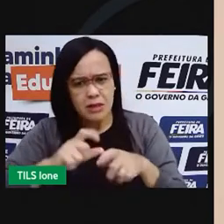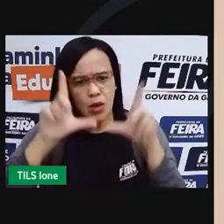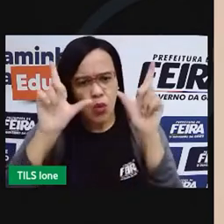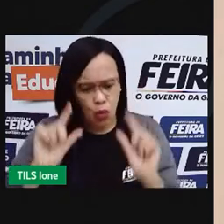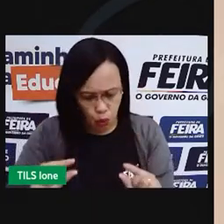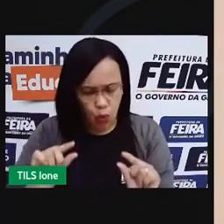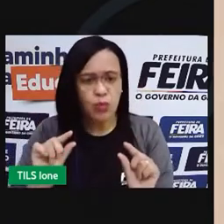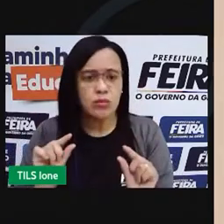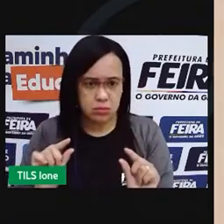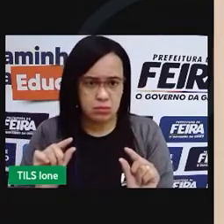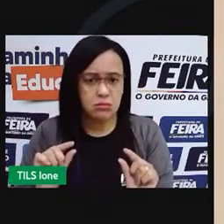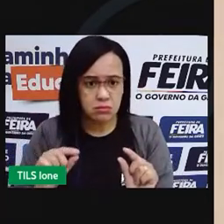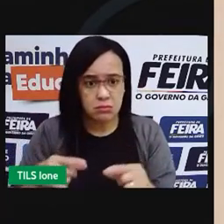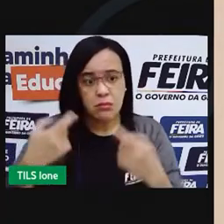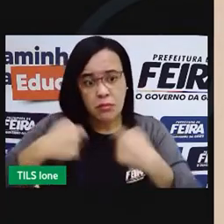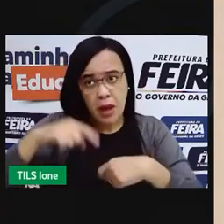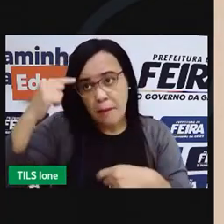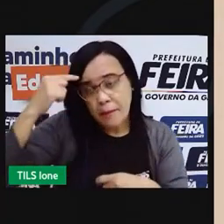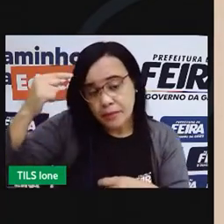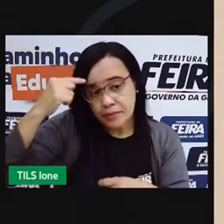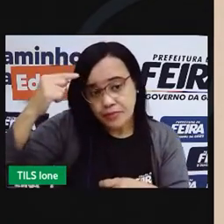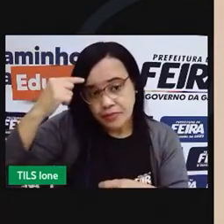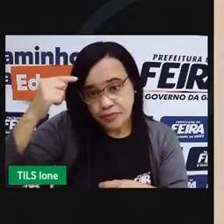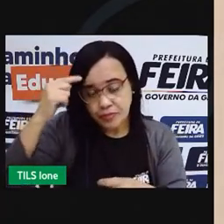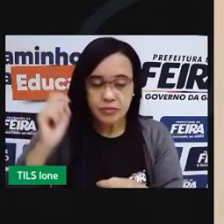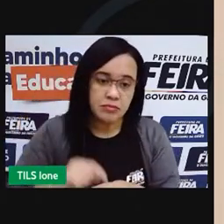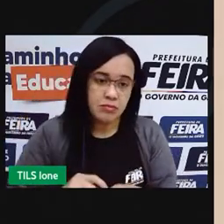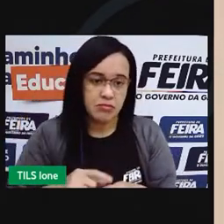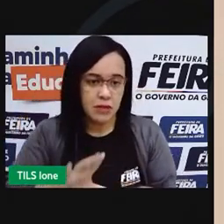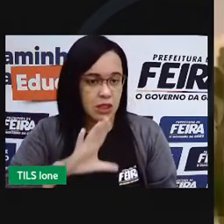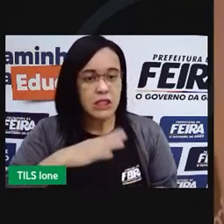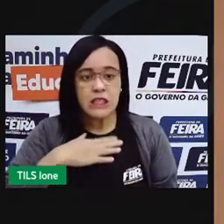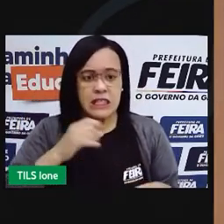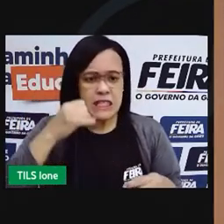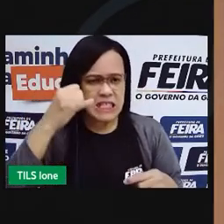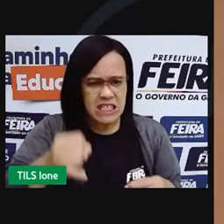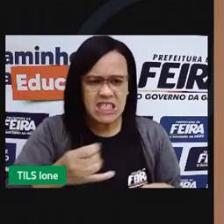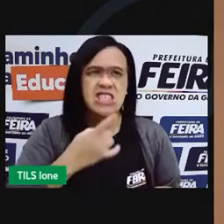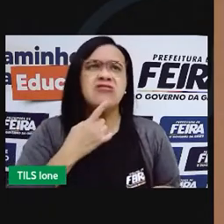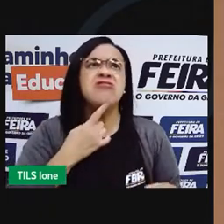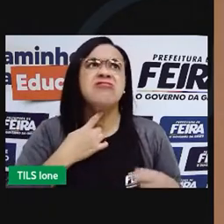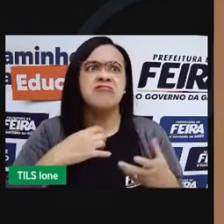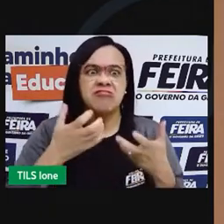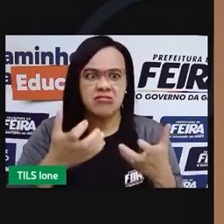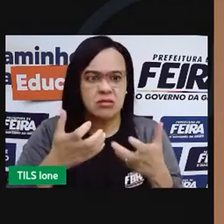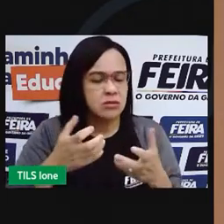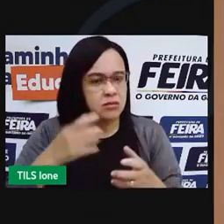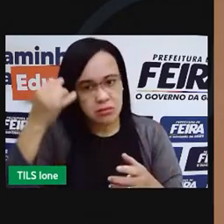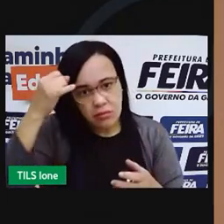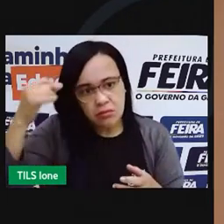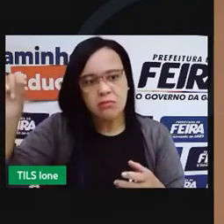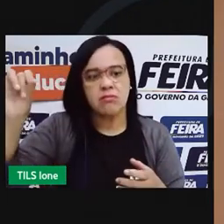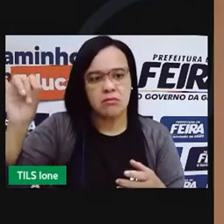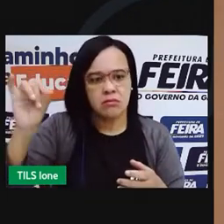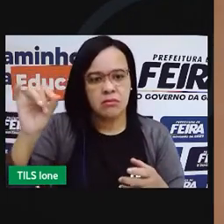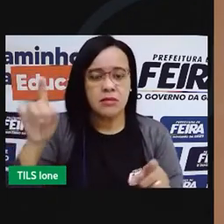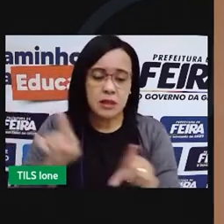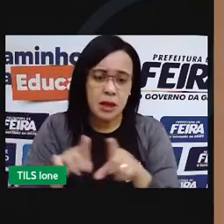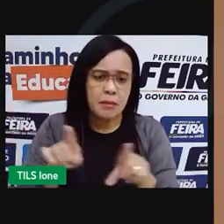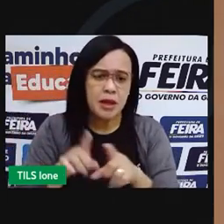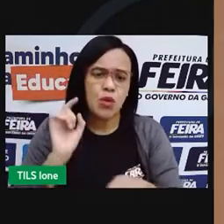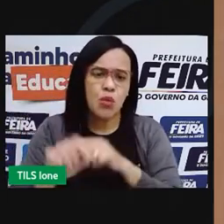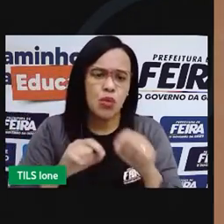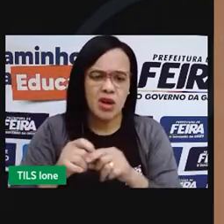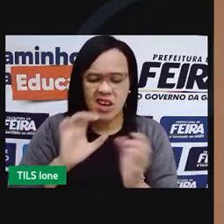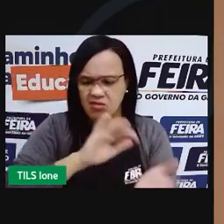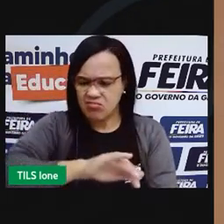Quando paramos para pensar e não agimos por impulso, fazemos escolhas mais conscientes. Recusar. Temos o poder de recusar produtos